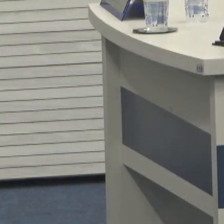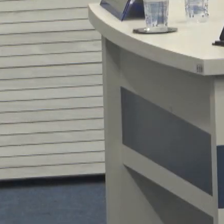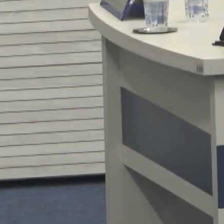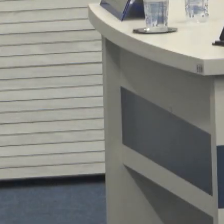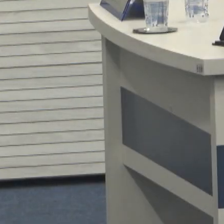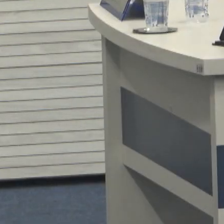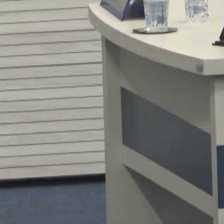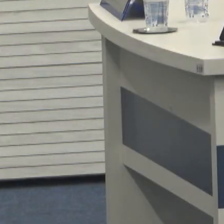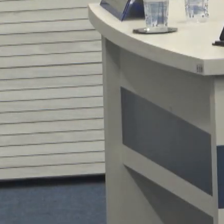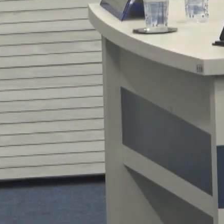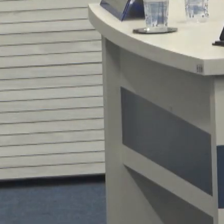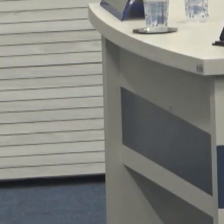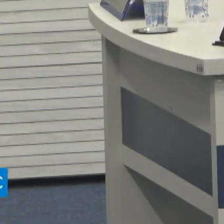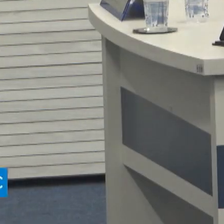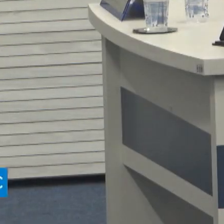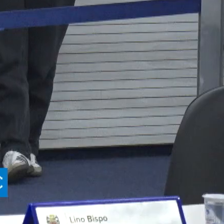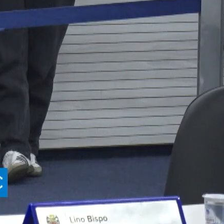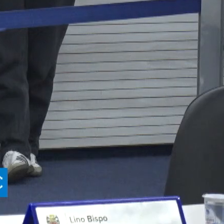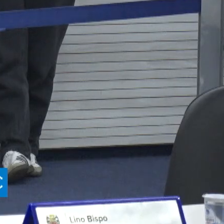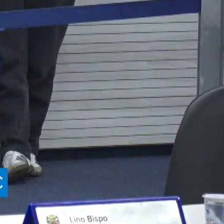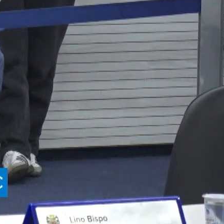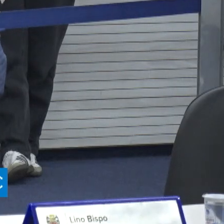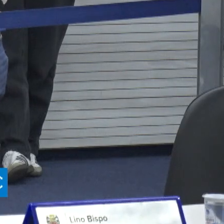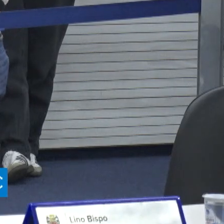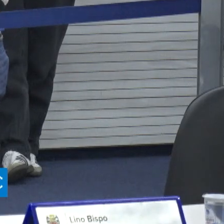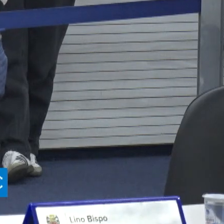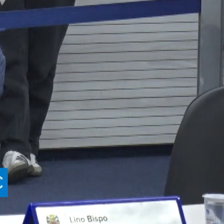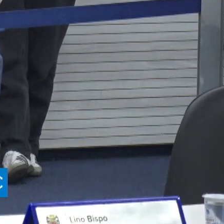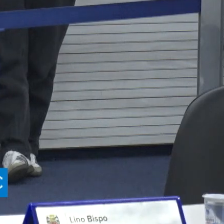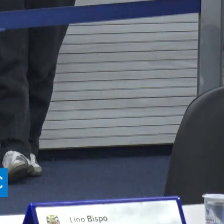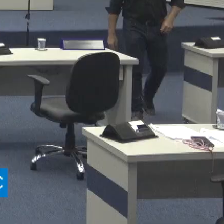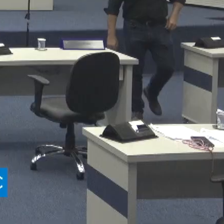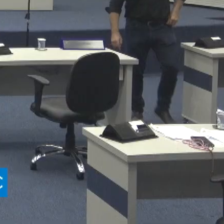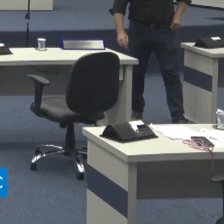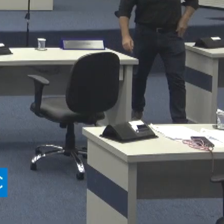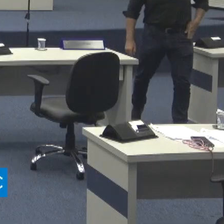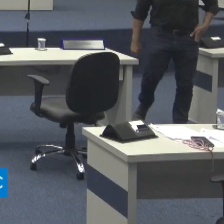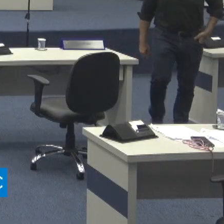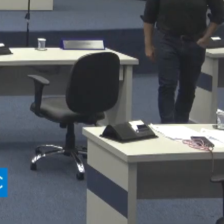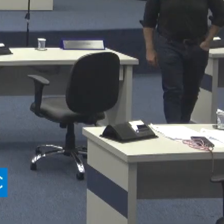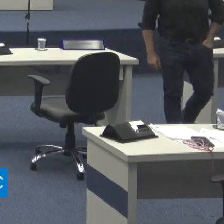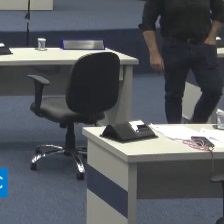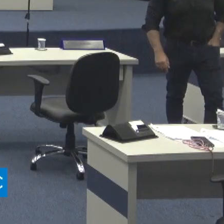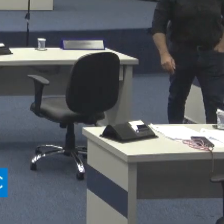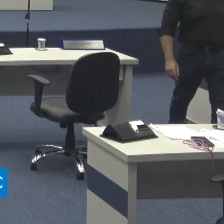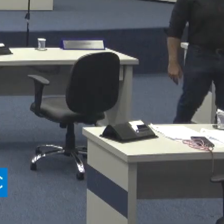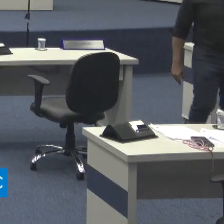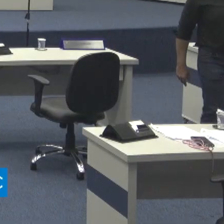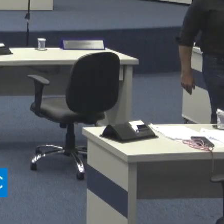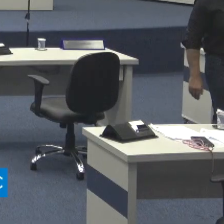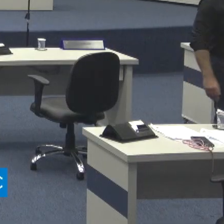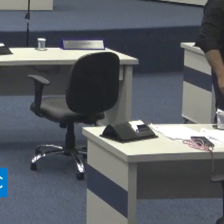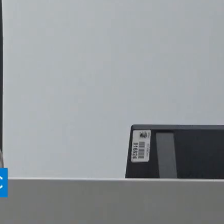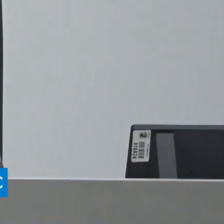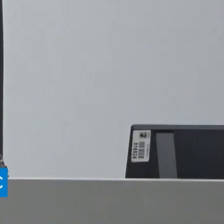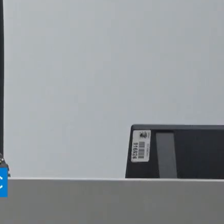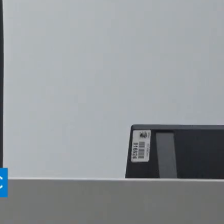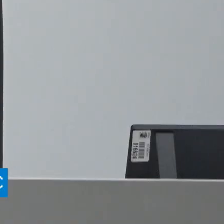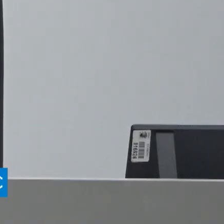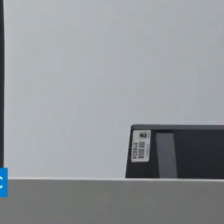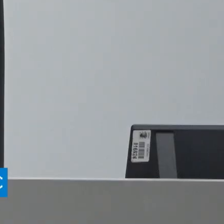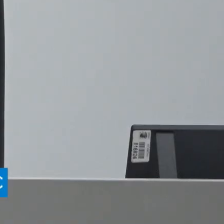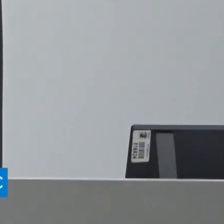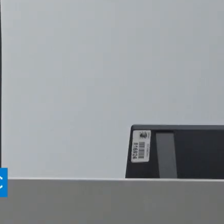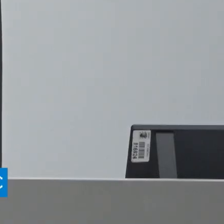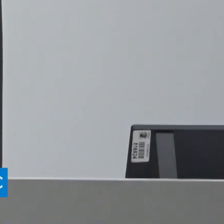São José. Parabéns, vereador Pascucci. Próximo vereador inscrito para falar no Momento Pinga Fogo, a vereadora Juliana Fraga. Também vou dar um alô aí para o